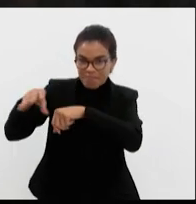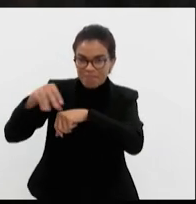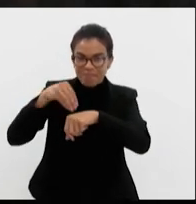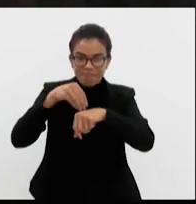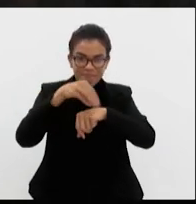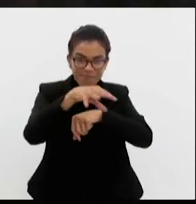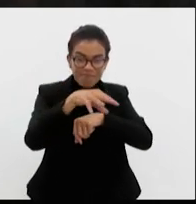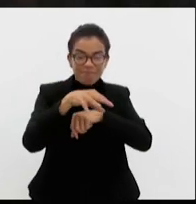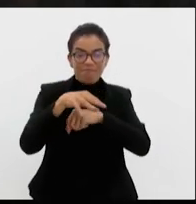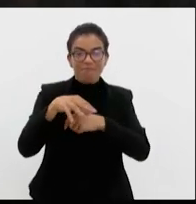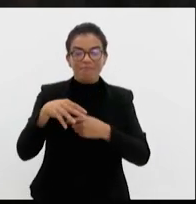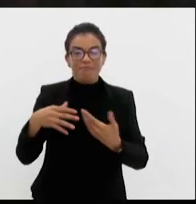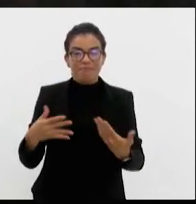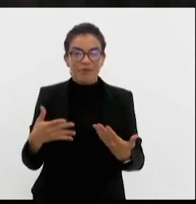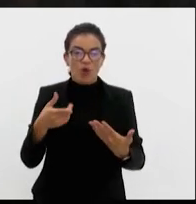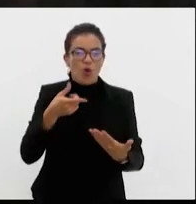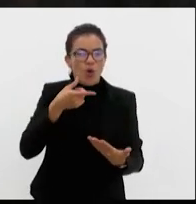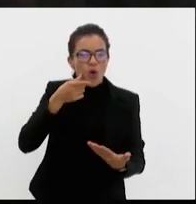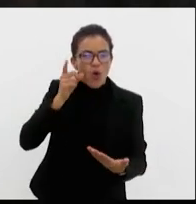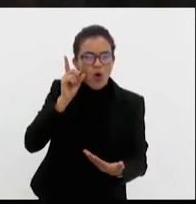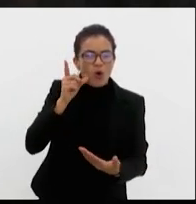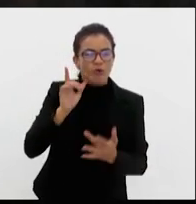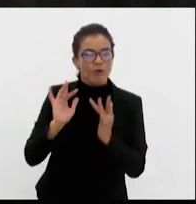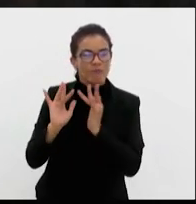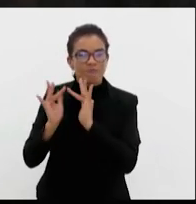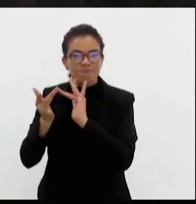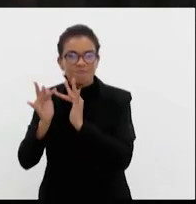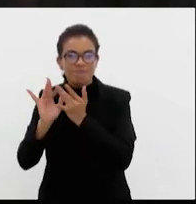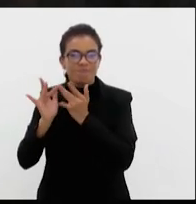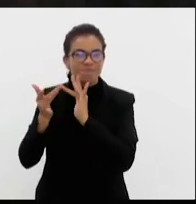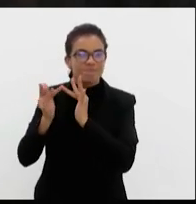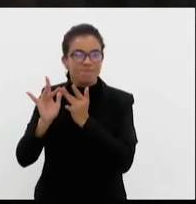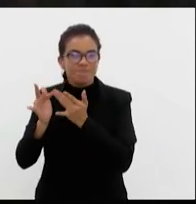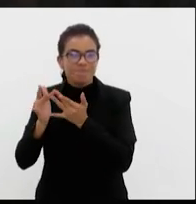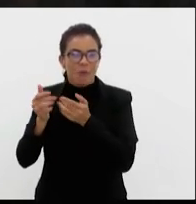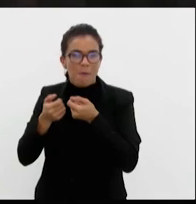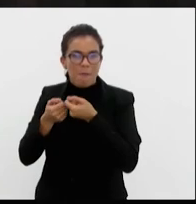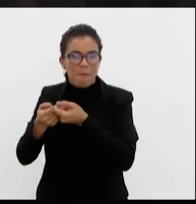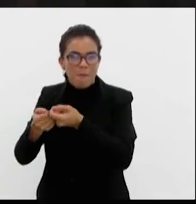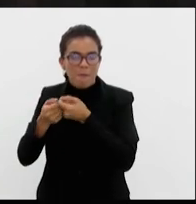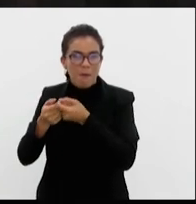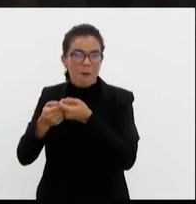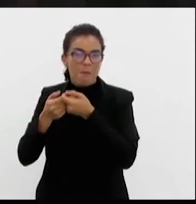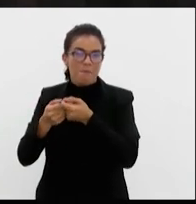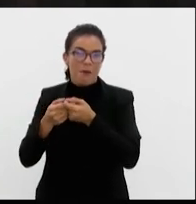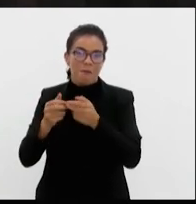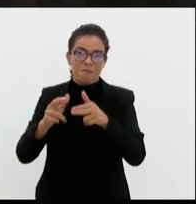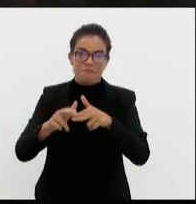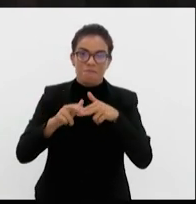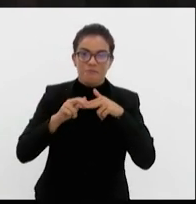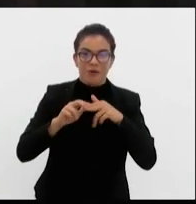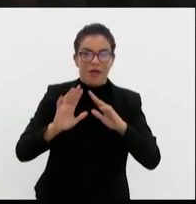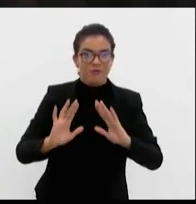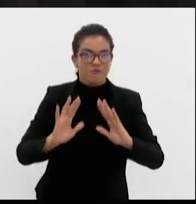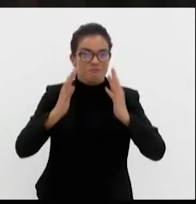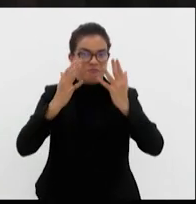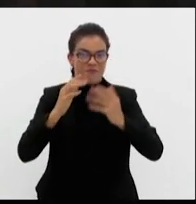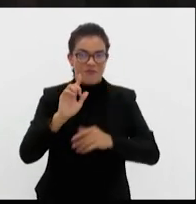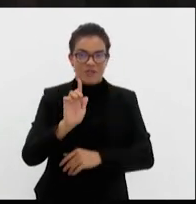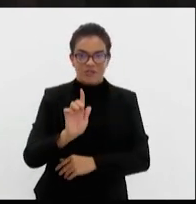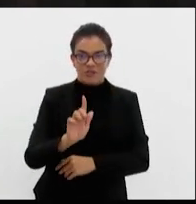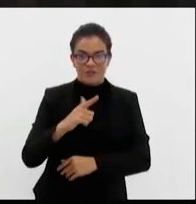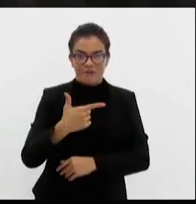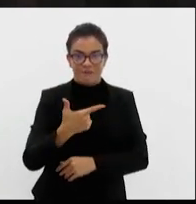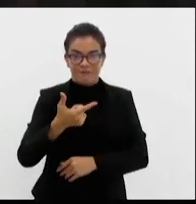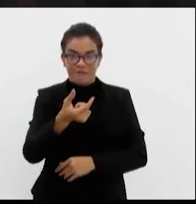Porque quando, desde ontem, eu entrei em contato com a existência do G20, porque até os